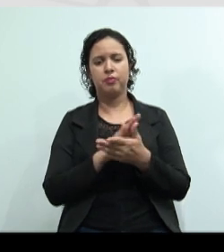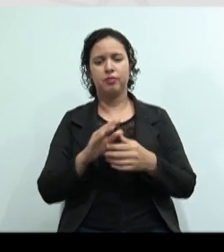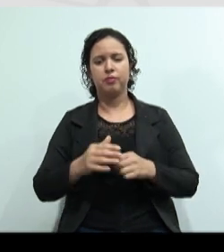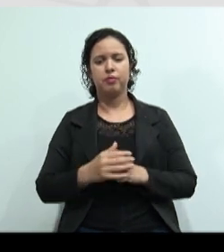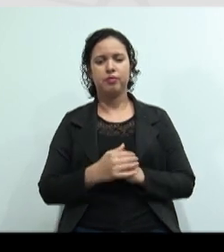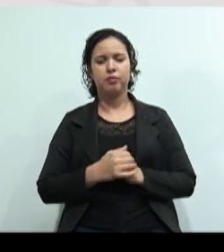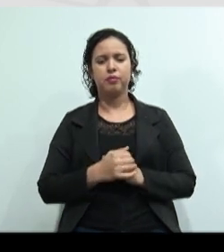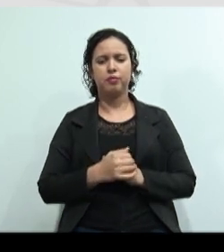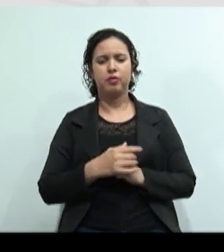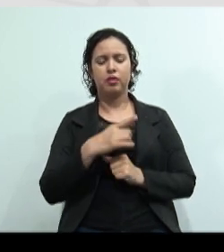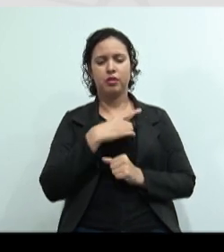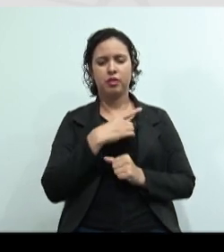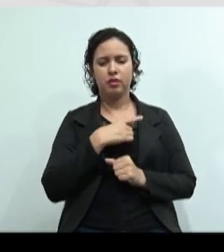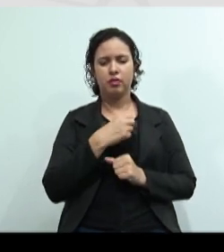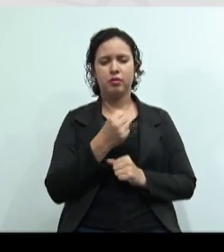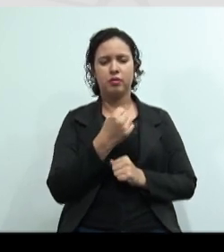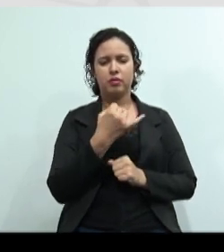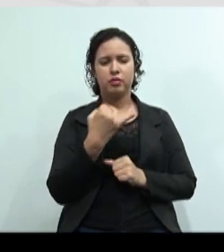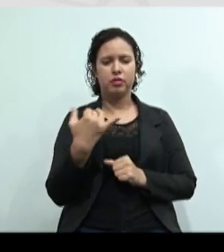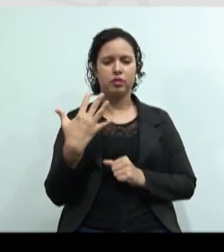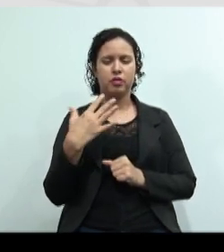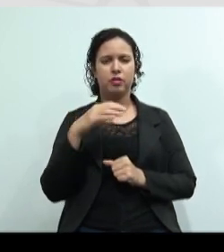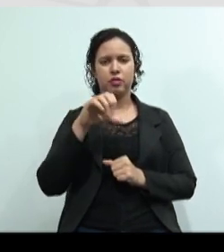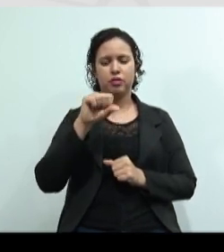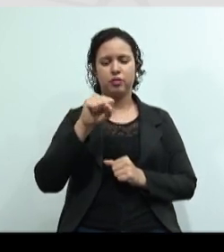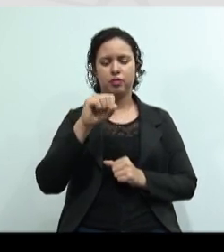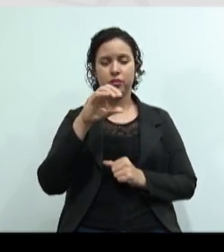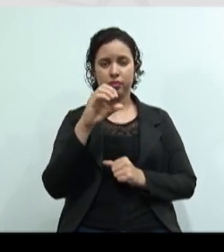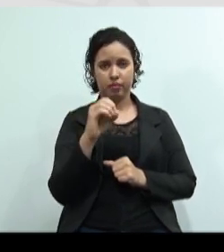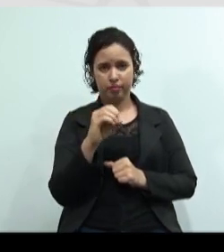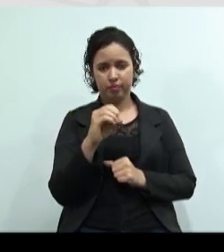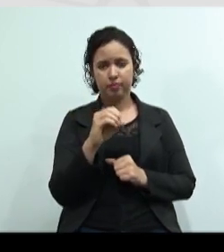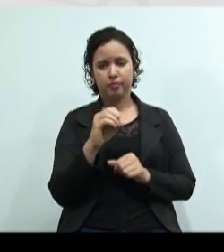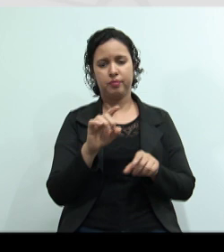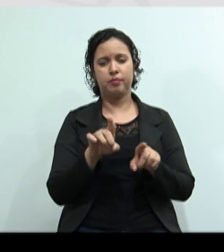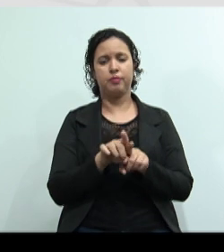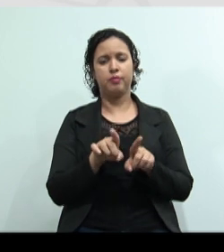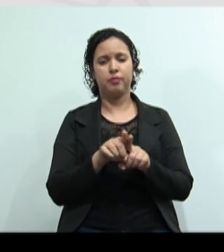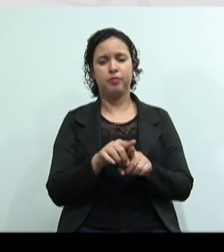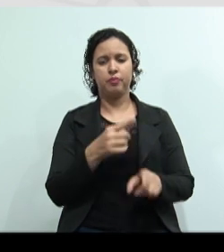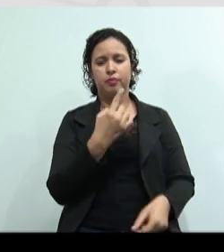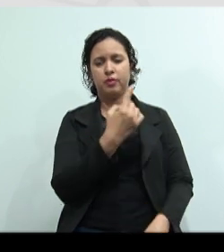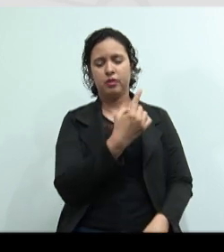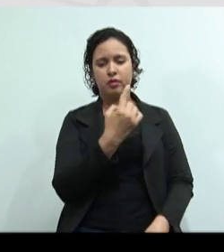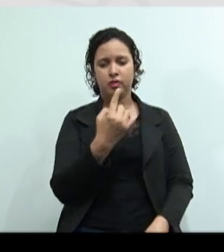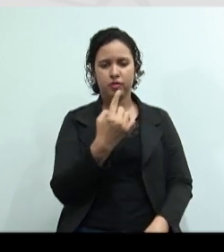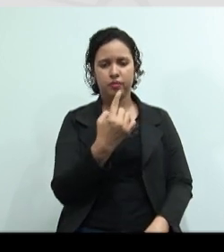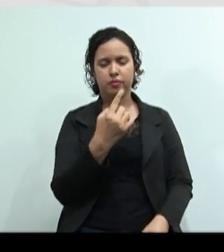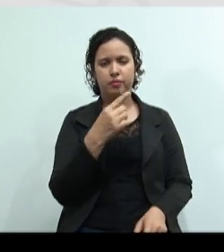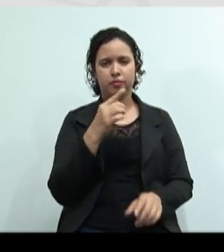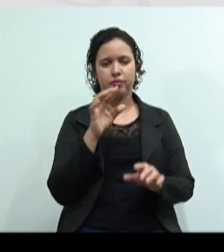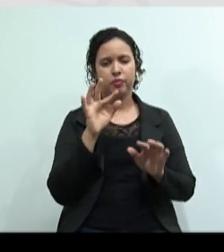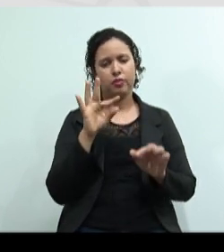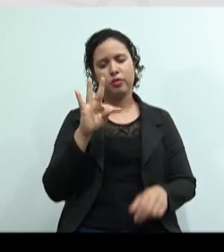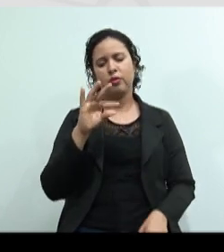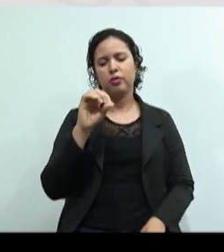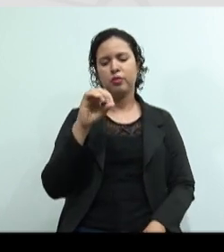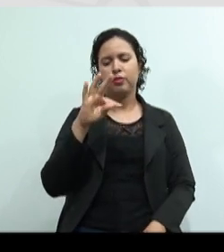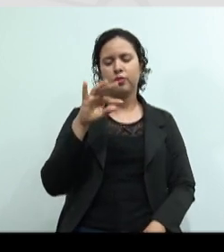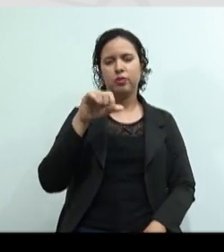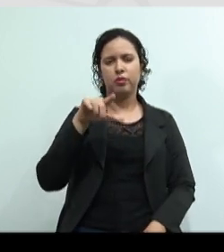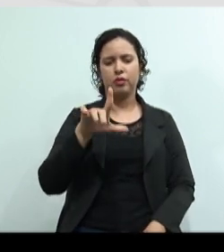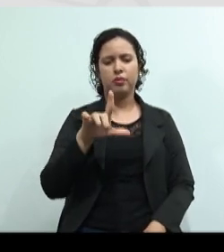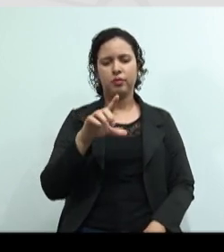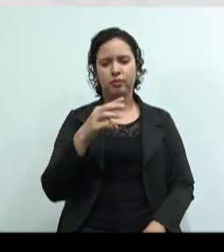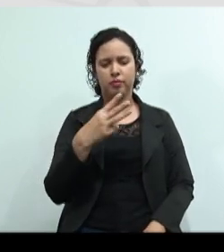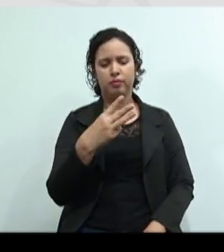saída. Então, eu tenho aqui quantidade 80, custo unitário R$ 4,00, total 320.